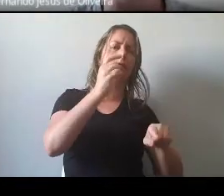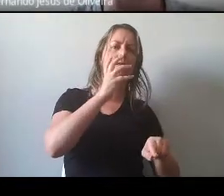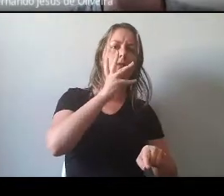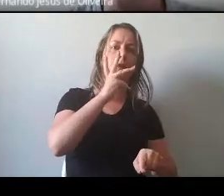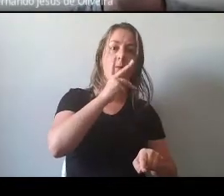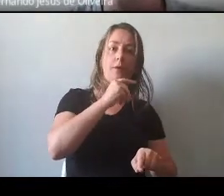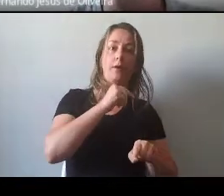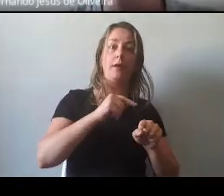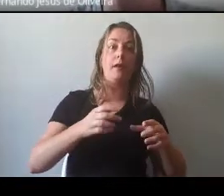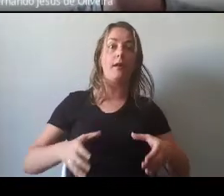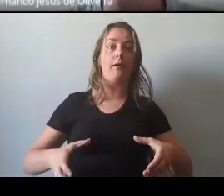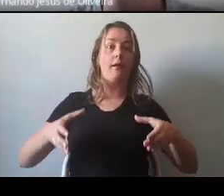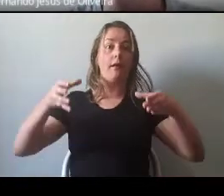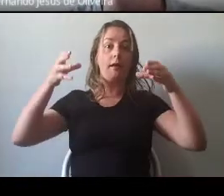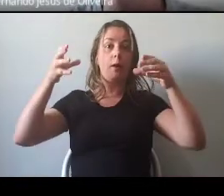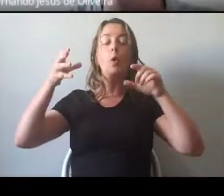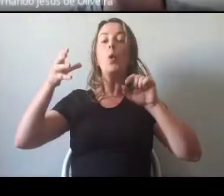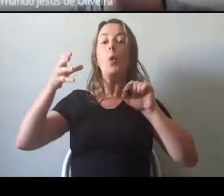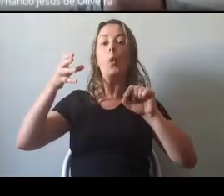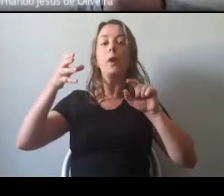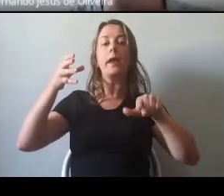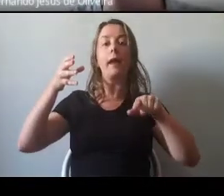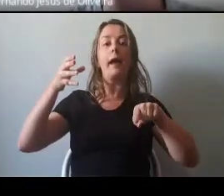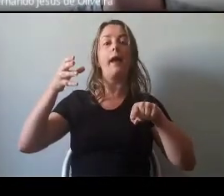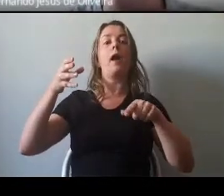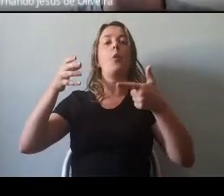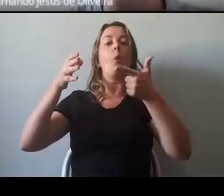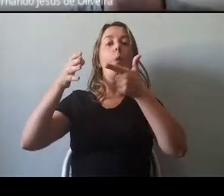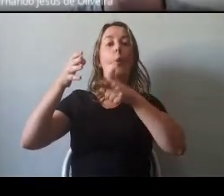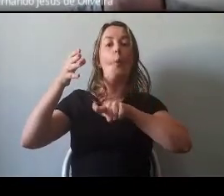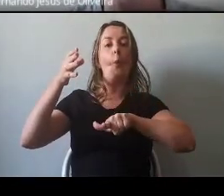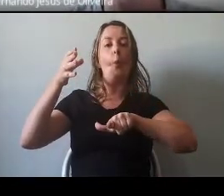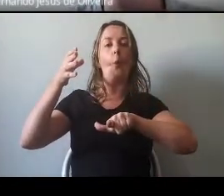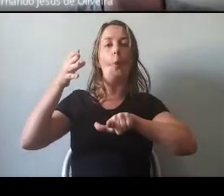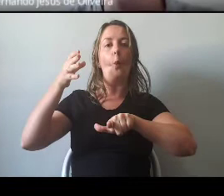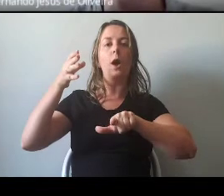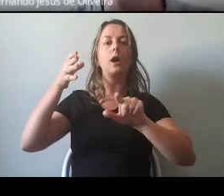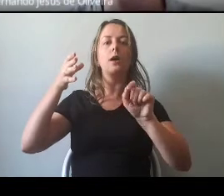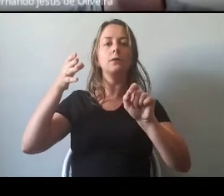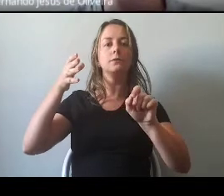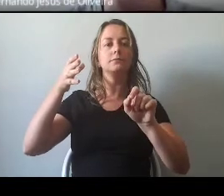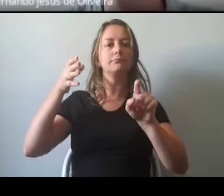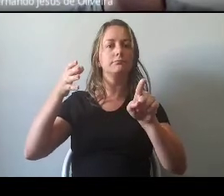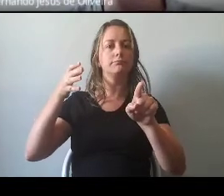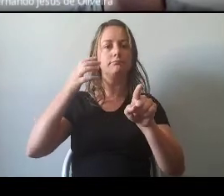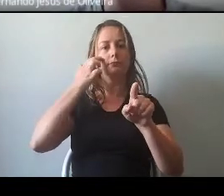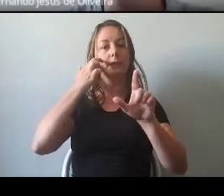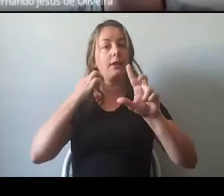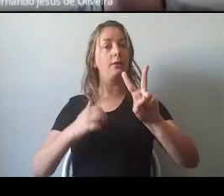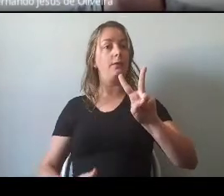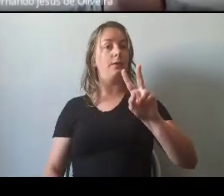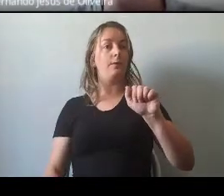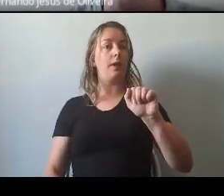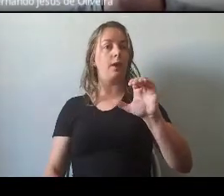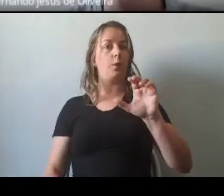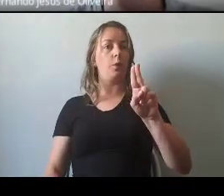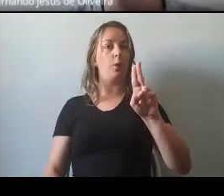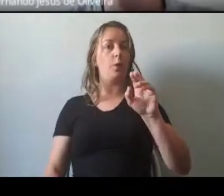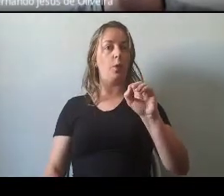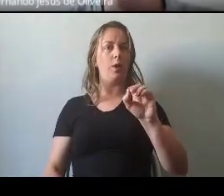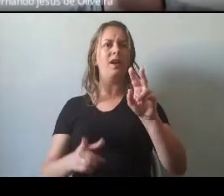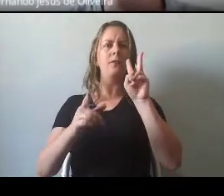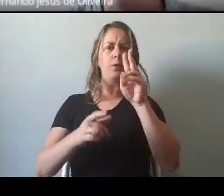ali. Agora, veja bem, essa câmara, ela é uma câmara de vácuo, tá? Então, a pessoa vai sair